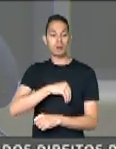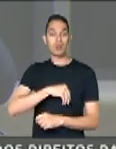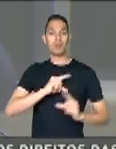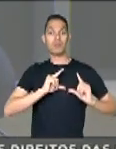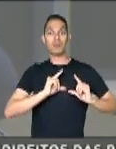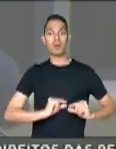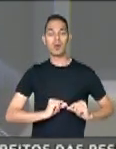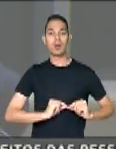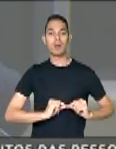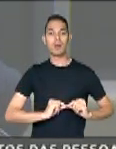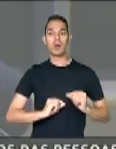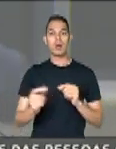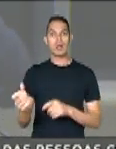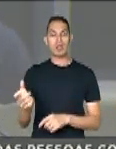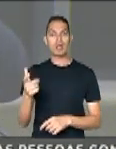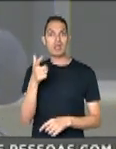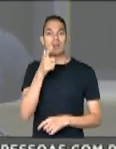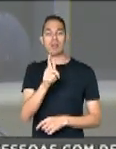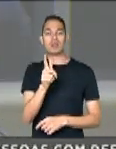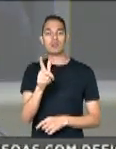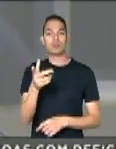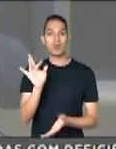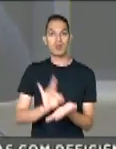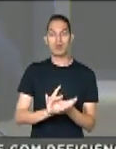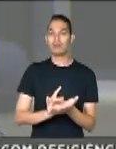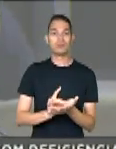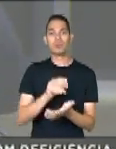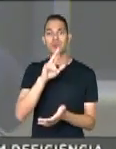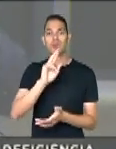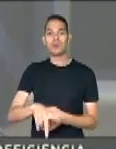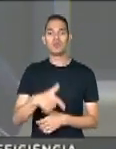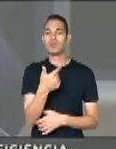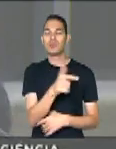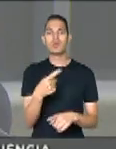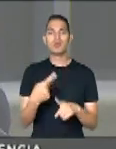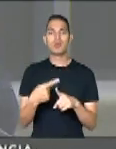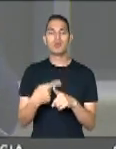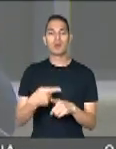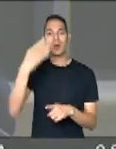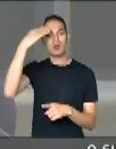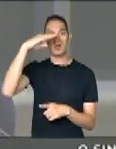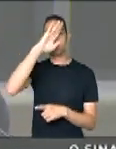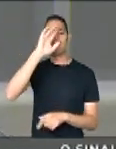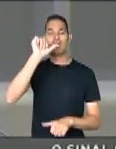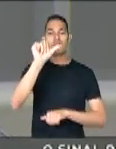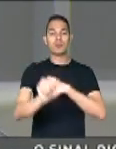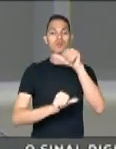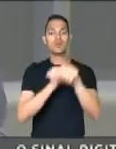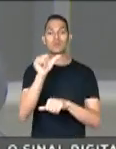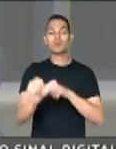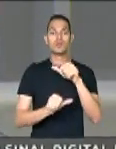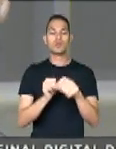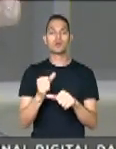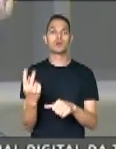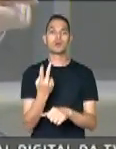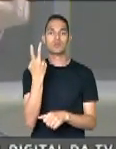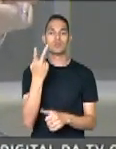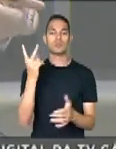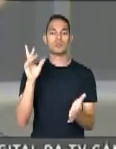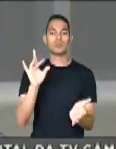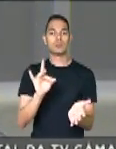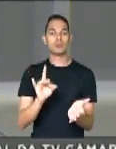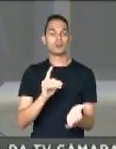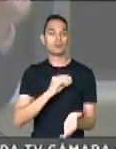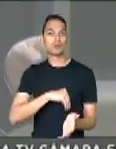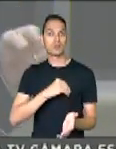mínimo que não tem mais ganho real, porque o governo Bolsonaro mudou o cálculo do salário mínimo. Ele não tem mais ganho real. Se esse cálculo